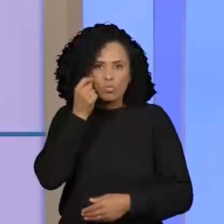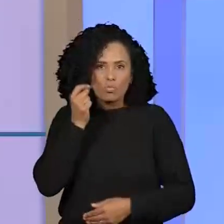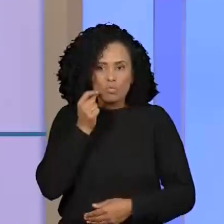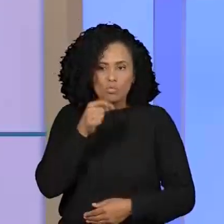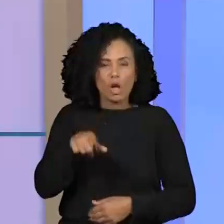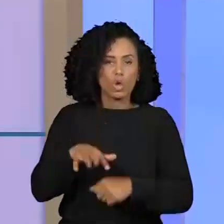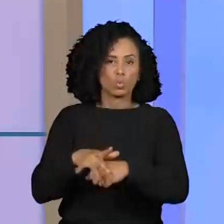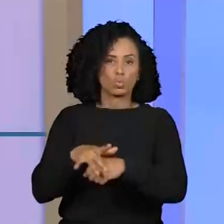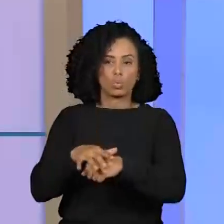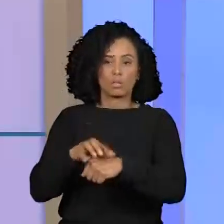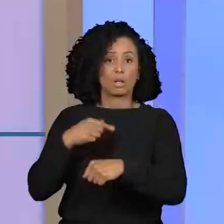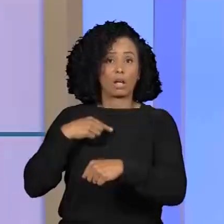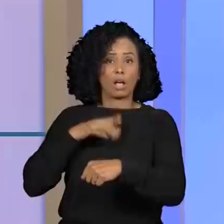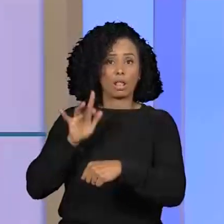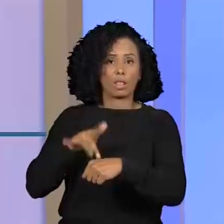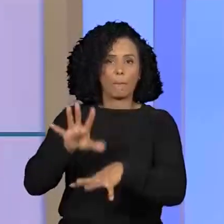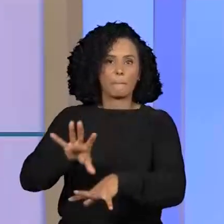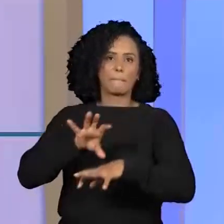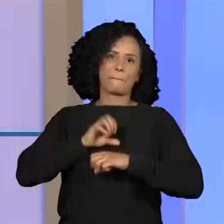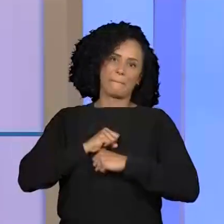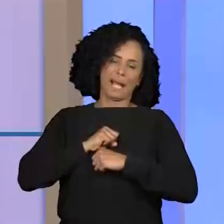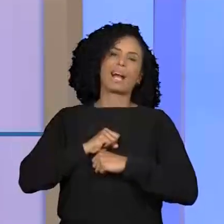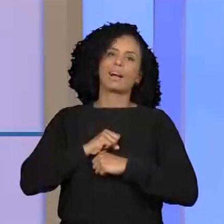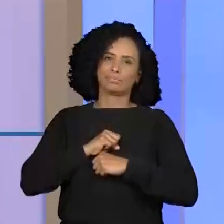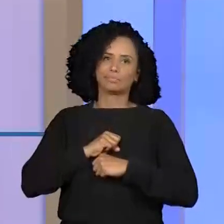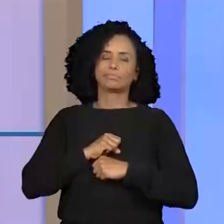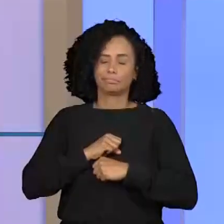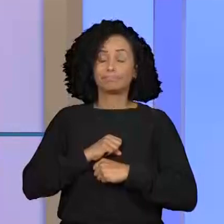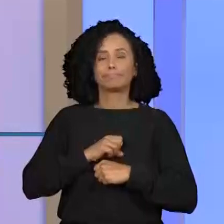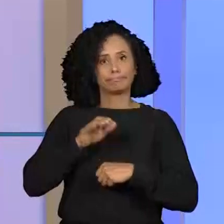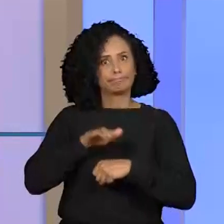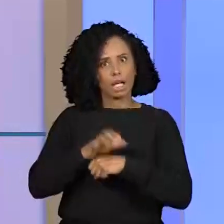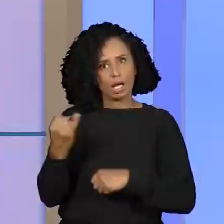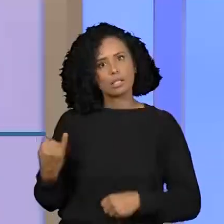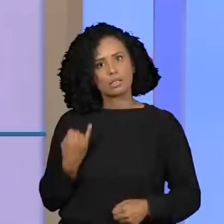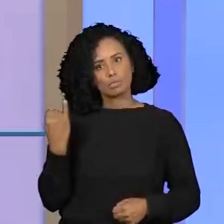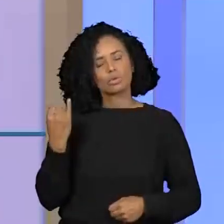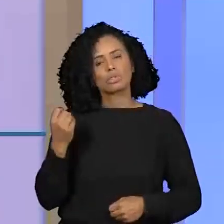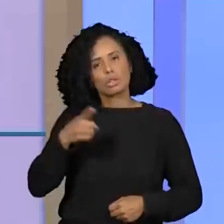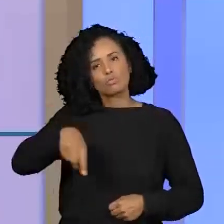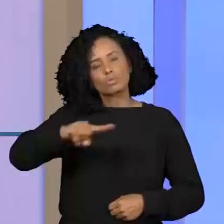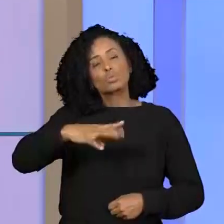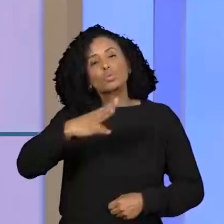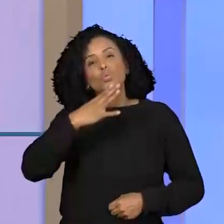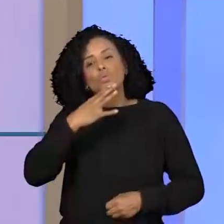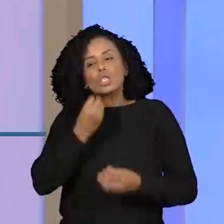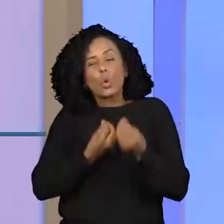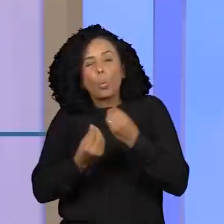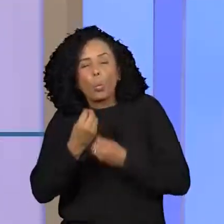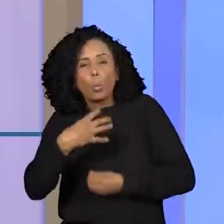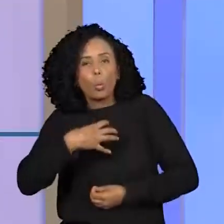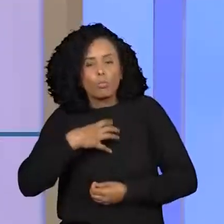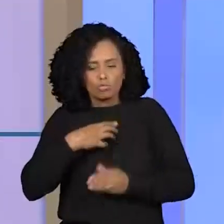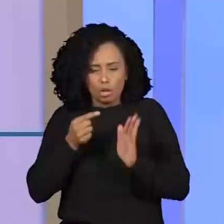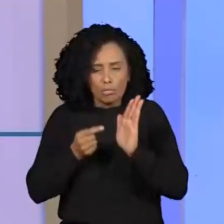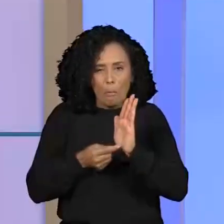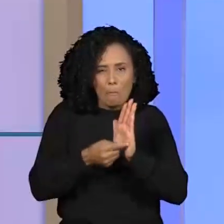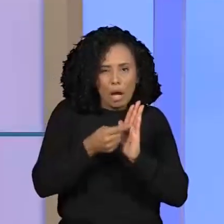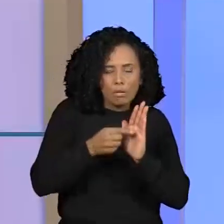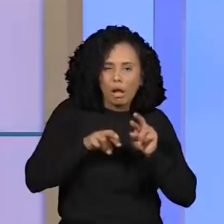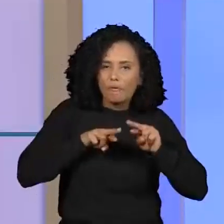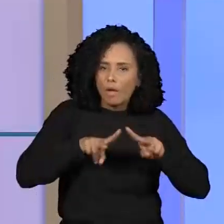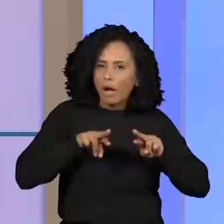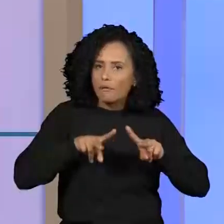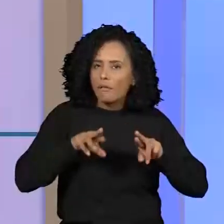com essa bactéria. Então, por isso, né, a importância da gente estudar também essas bactérias, saber aí a forma, né,